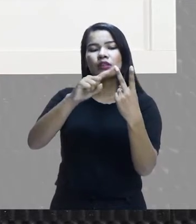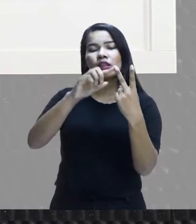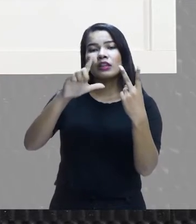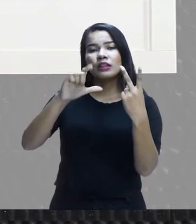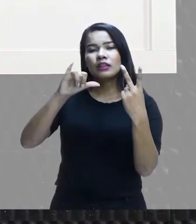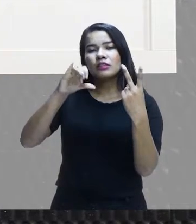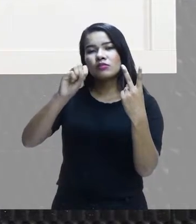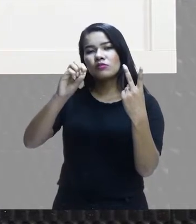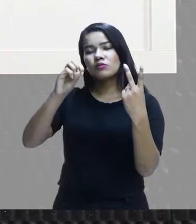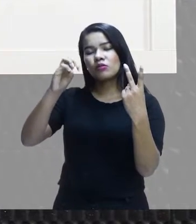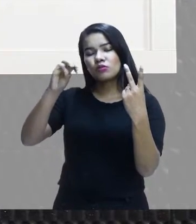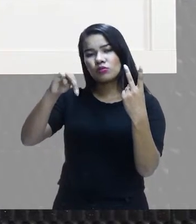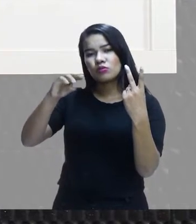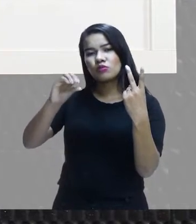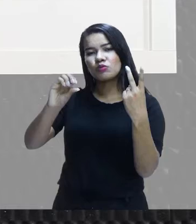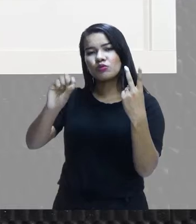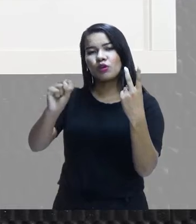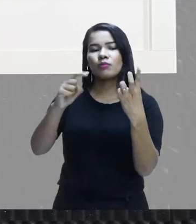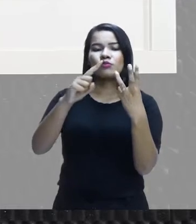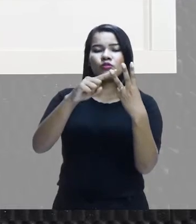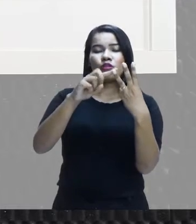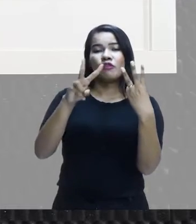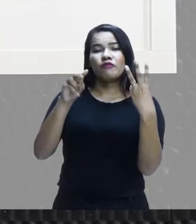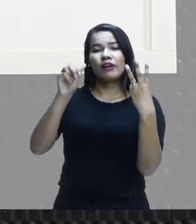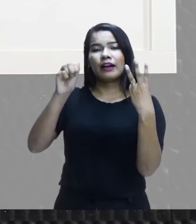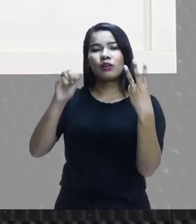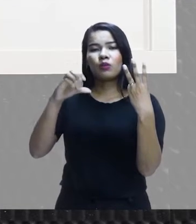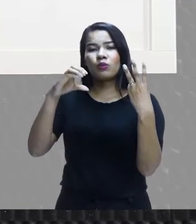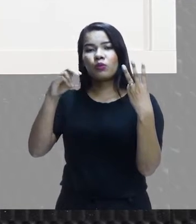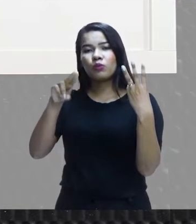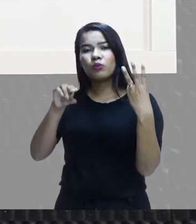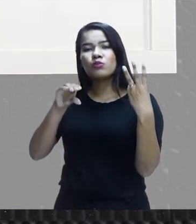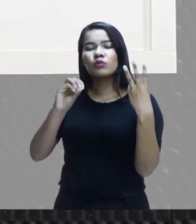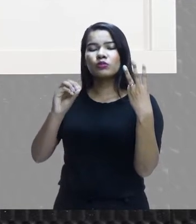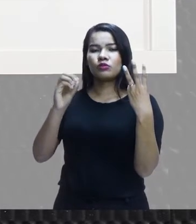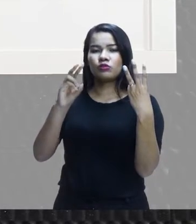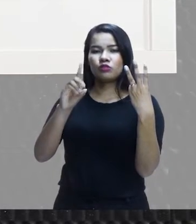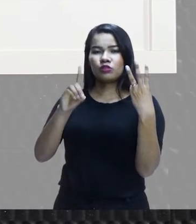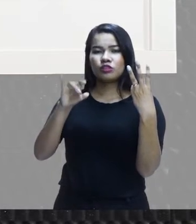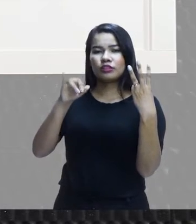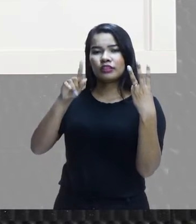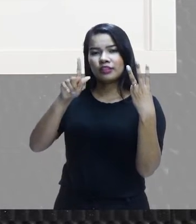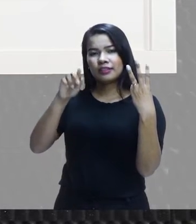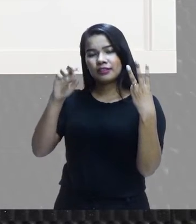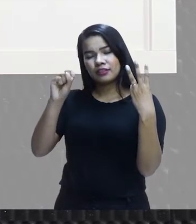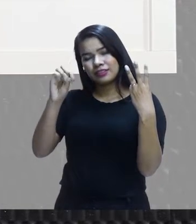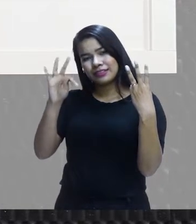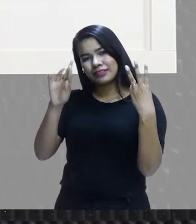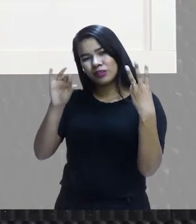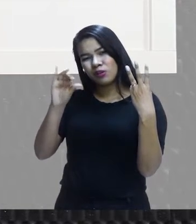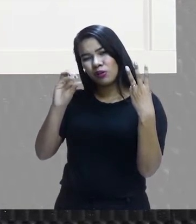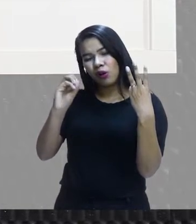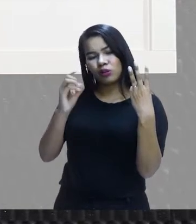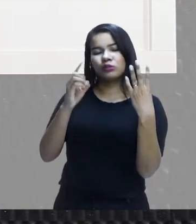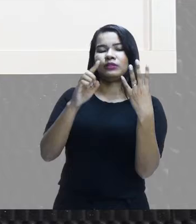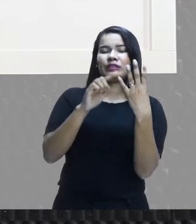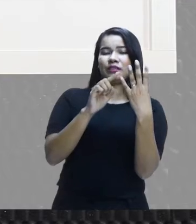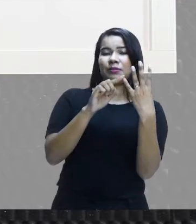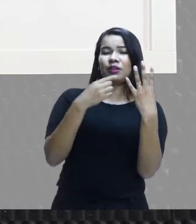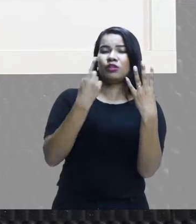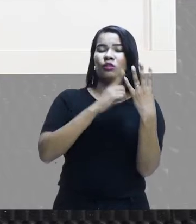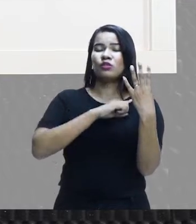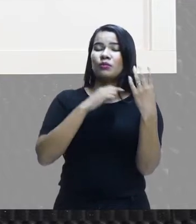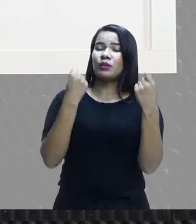vacúolo, tá, okay, digestório. Inclusive, esse vacúolo digestório, você vai observar que em alguma espécie de protozoários, nós temos os